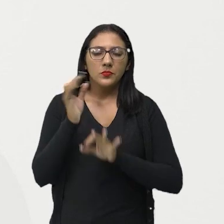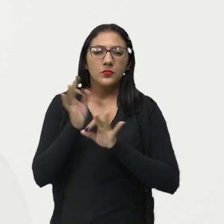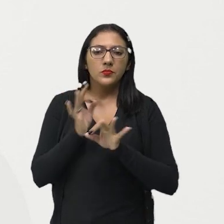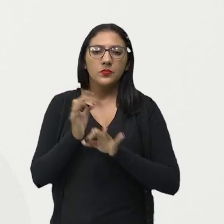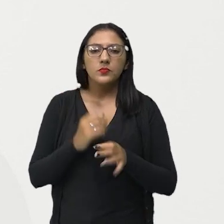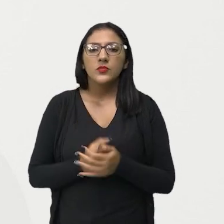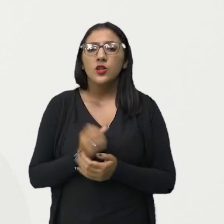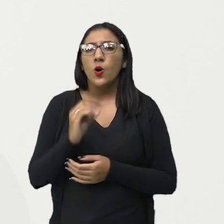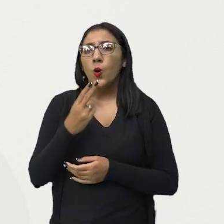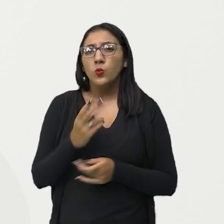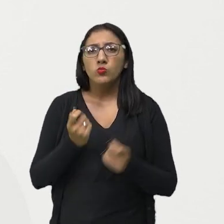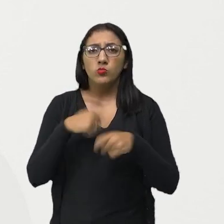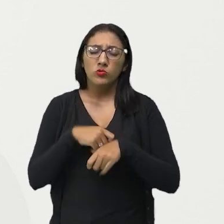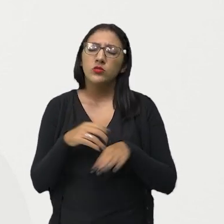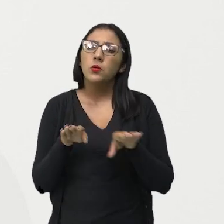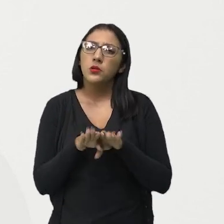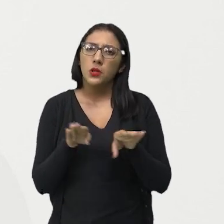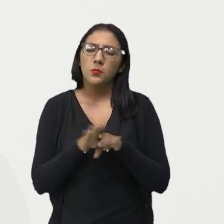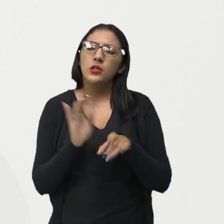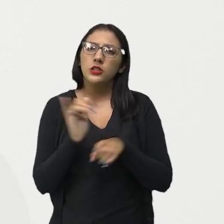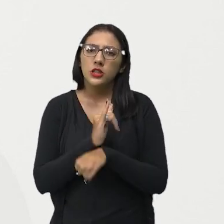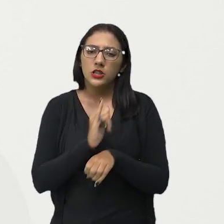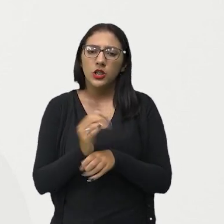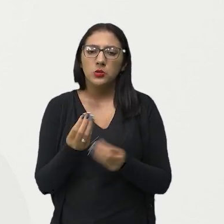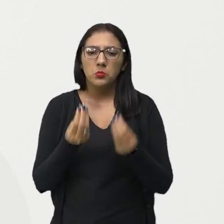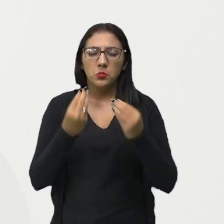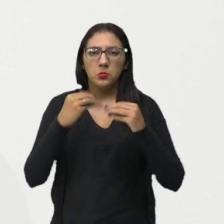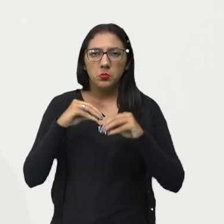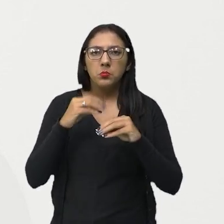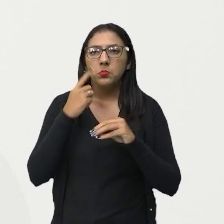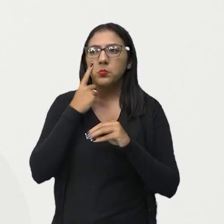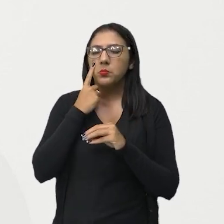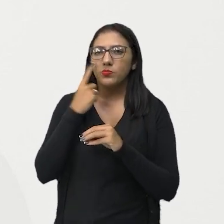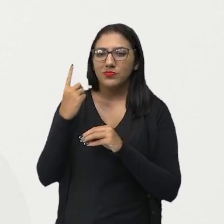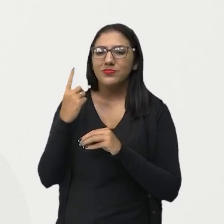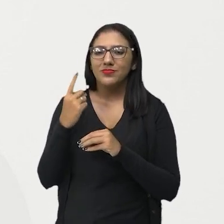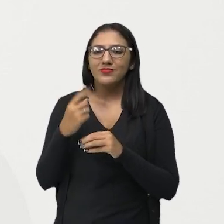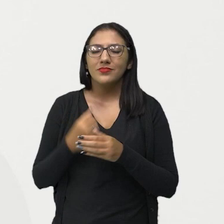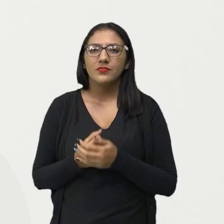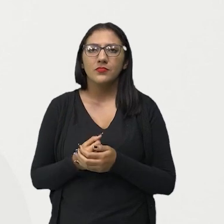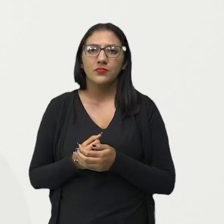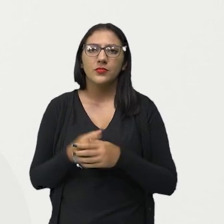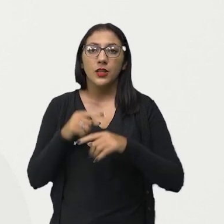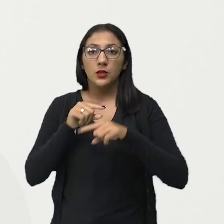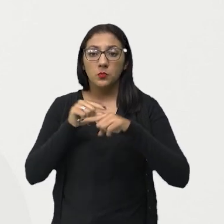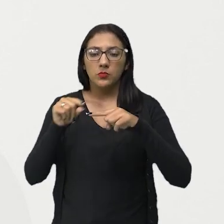10, ou se você preferir, você pode também representar dessa forma, ó.